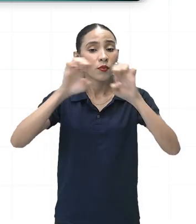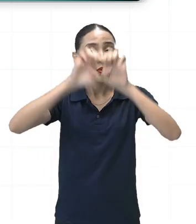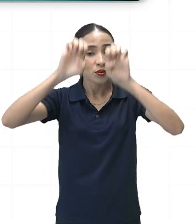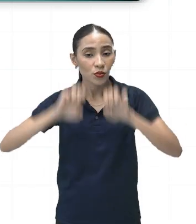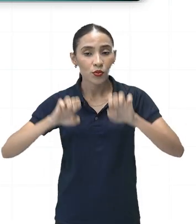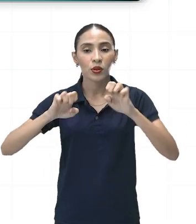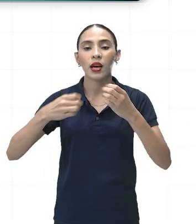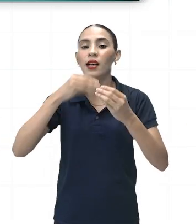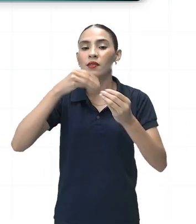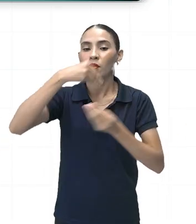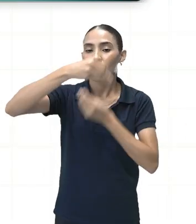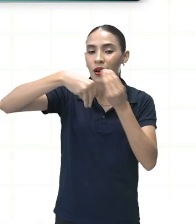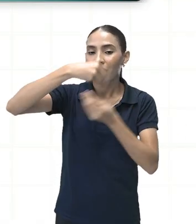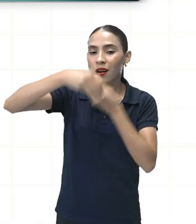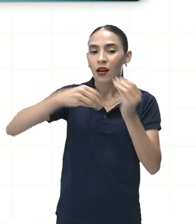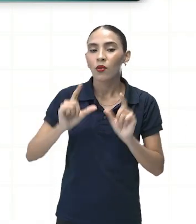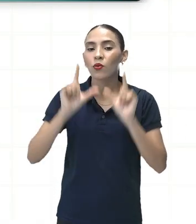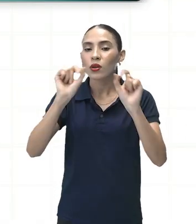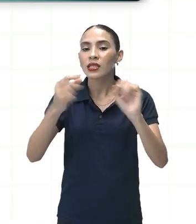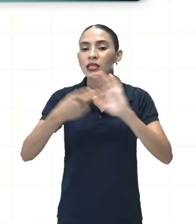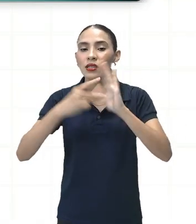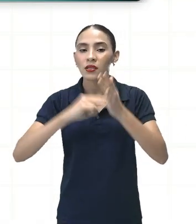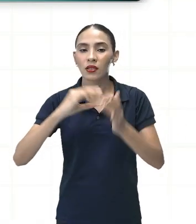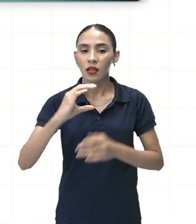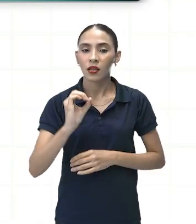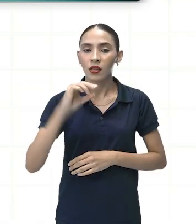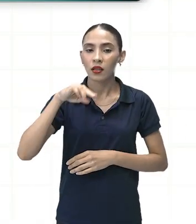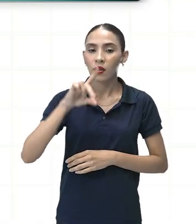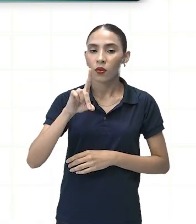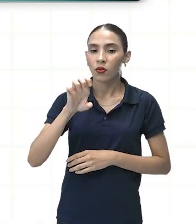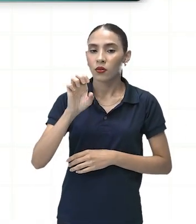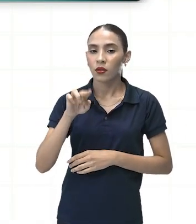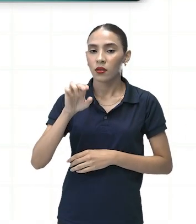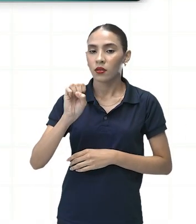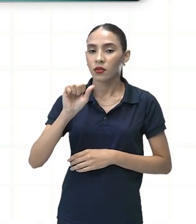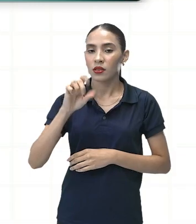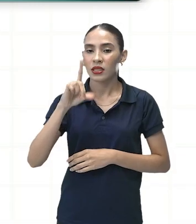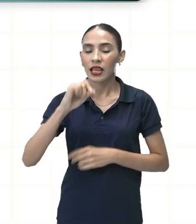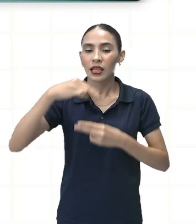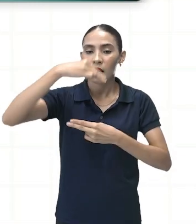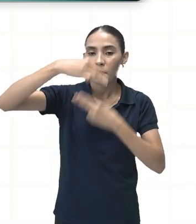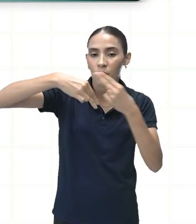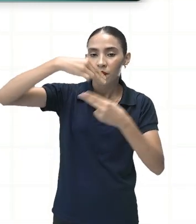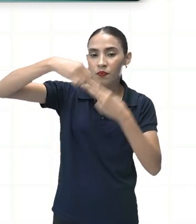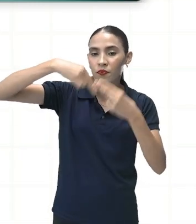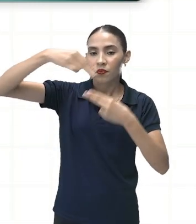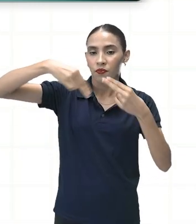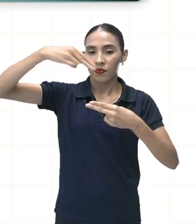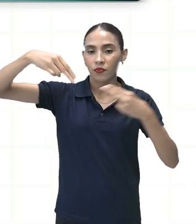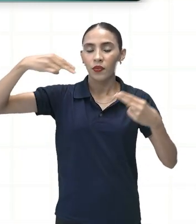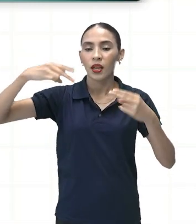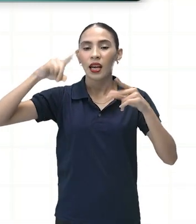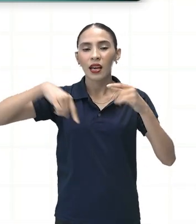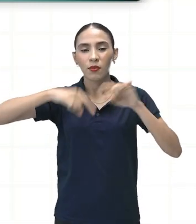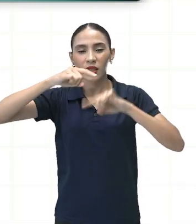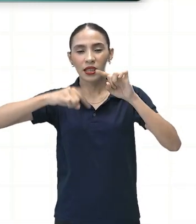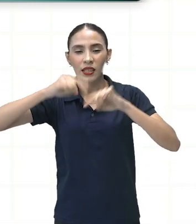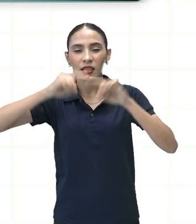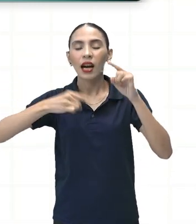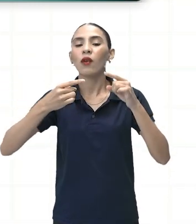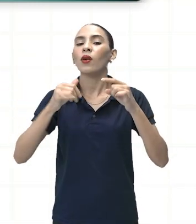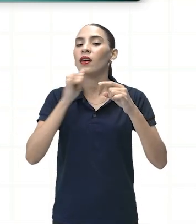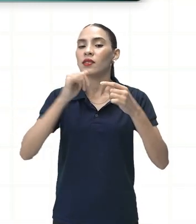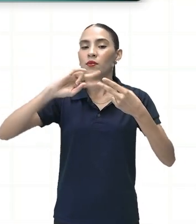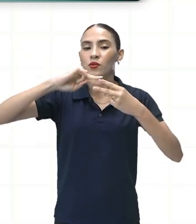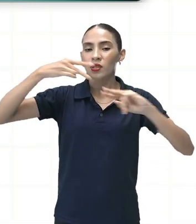cromossomo, professora? O cromossomo é uma estrutura condensada. O que quer dizer condensado? É espiralado,